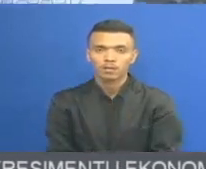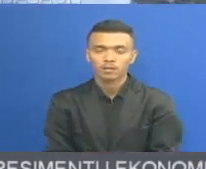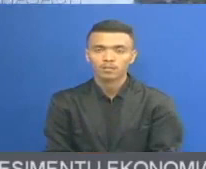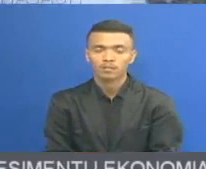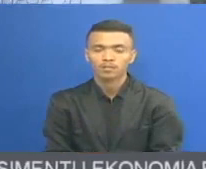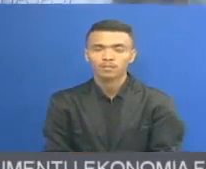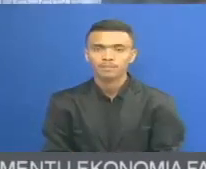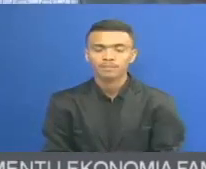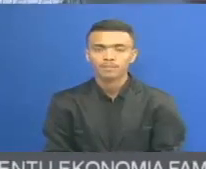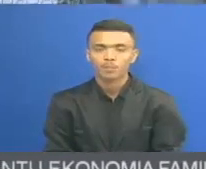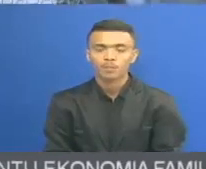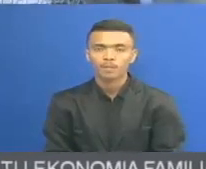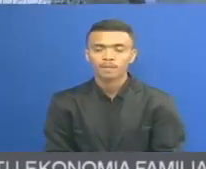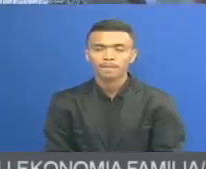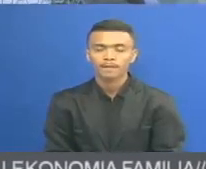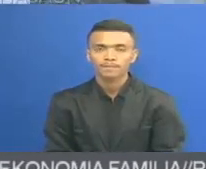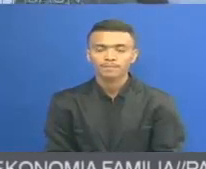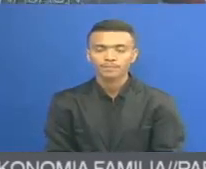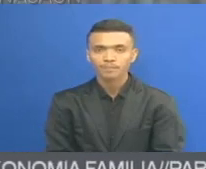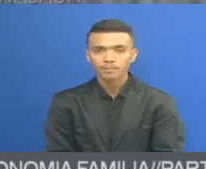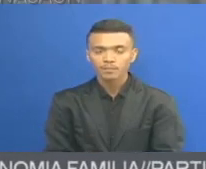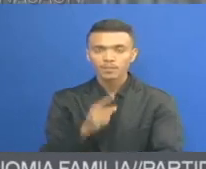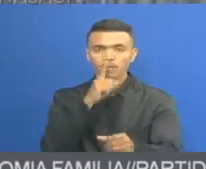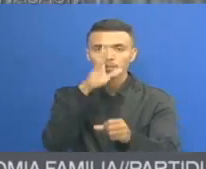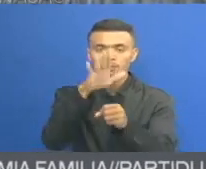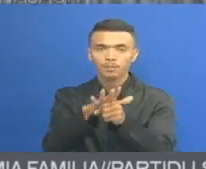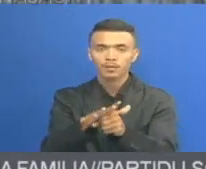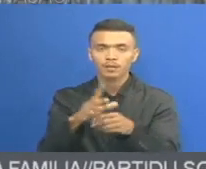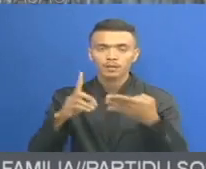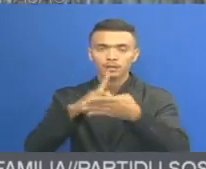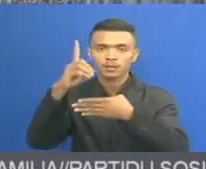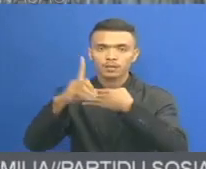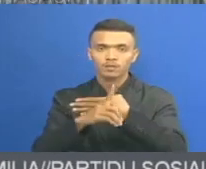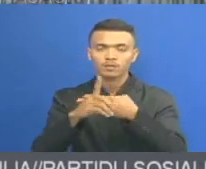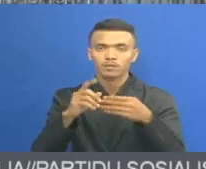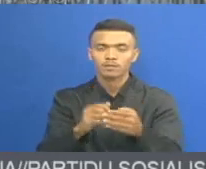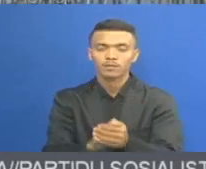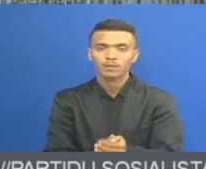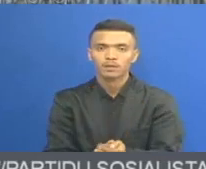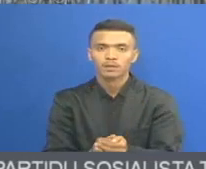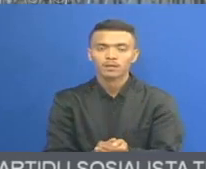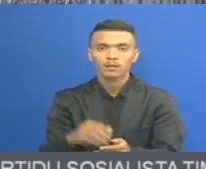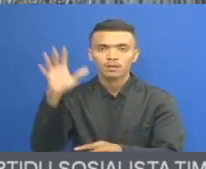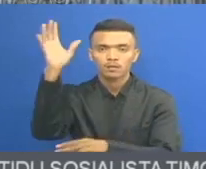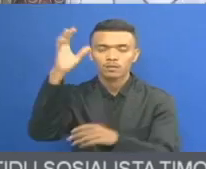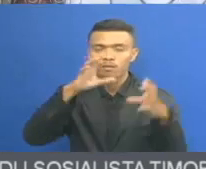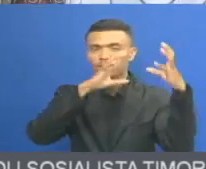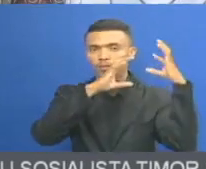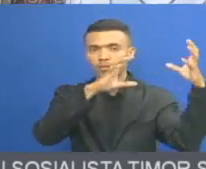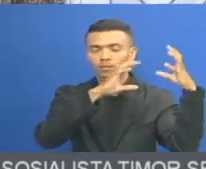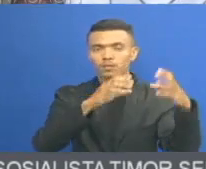dene. Venâncio Sarmento mos promete se desenvolve plantação nuno caminho. Uria